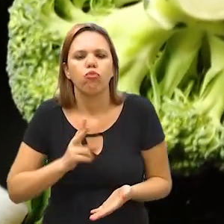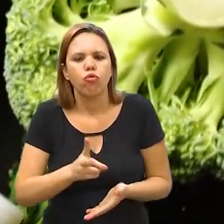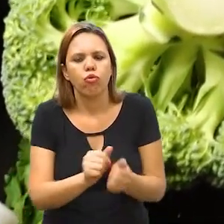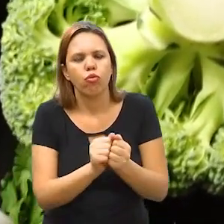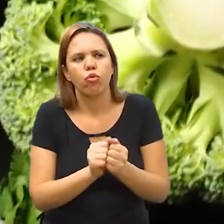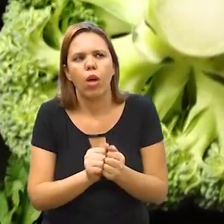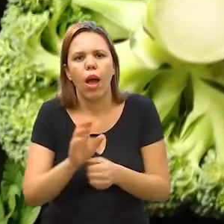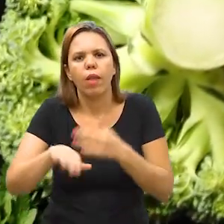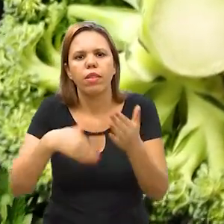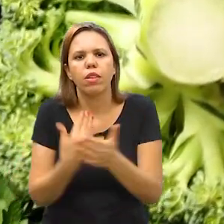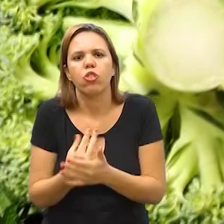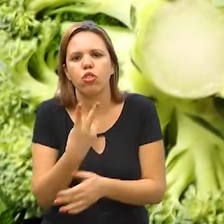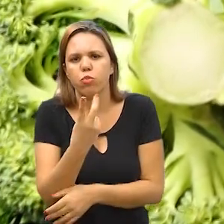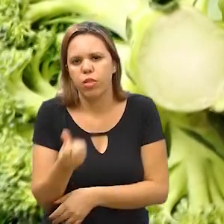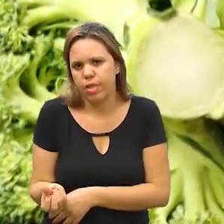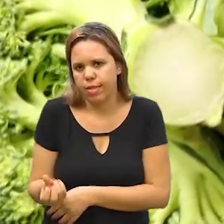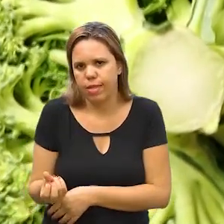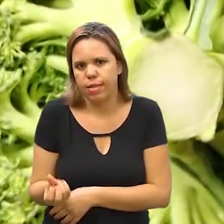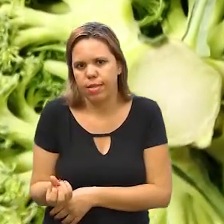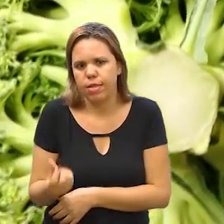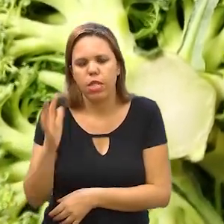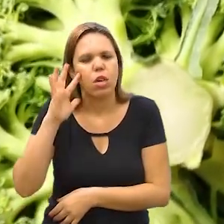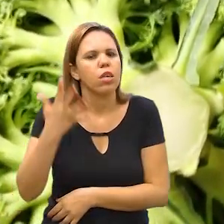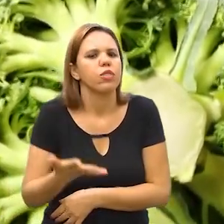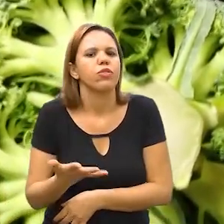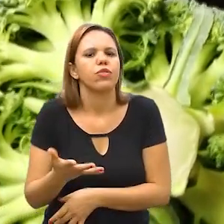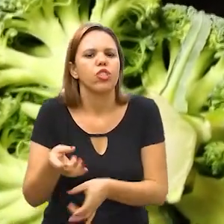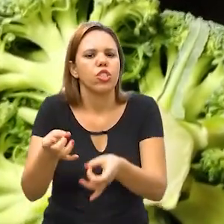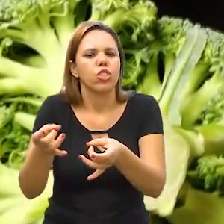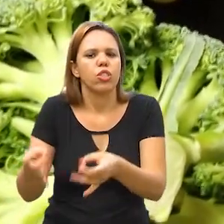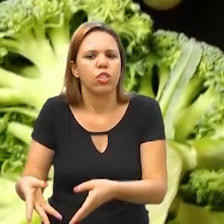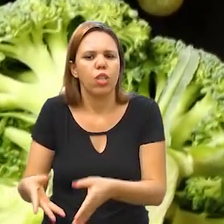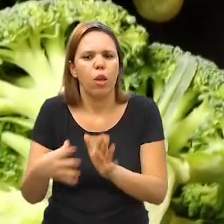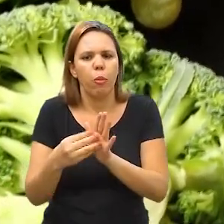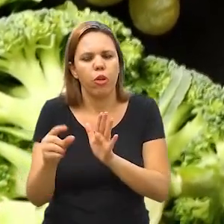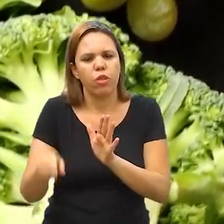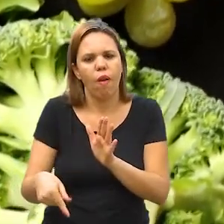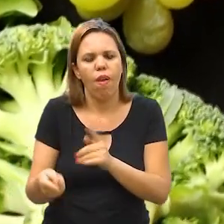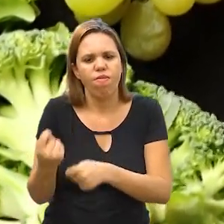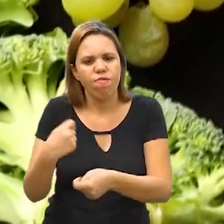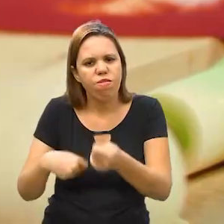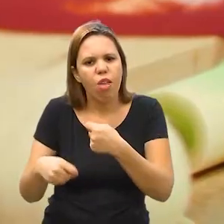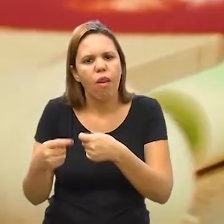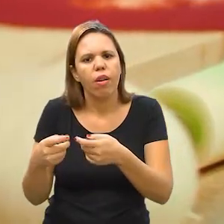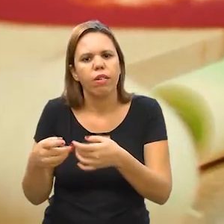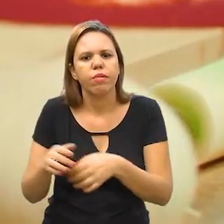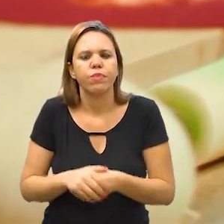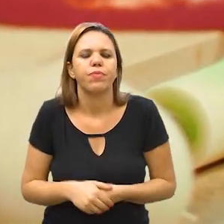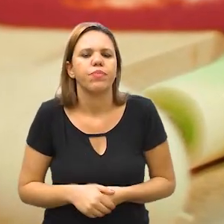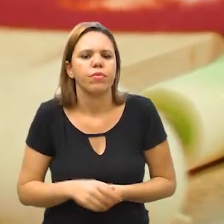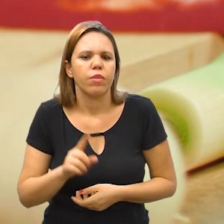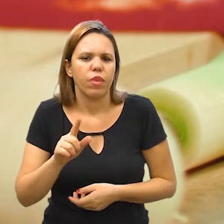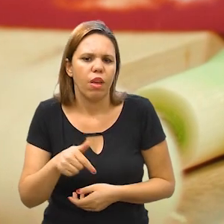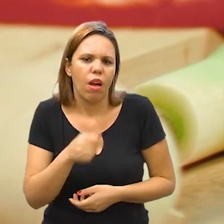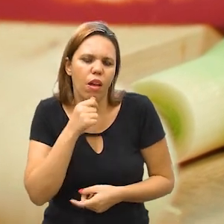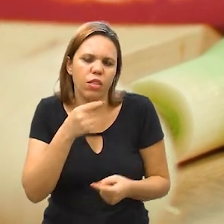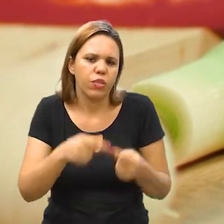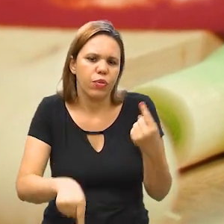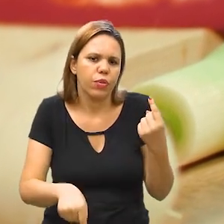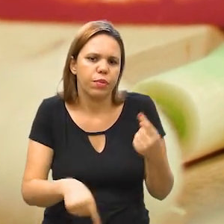até 2016, quando eu resolvi deixar esse modelo de negócio, porque era